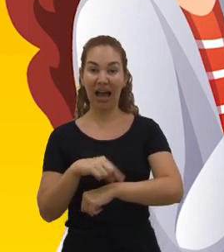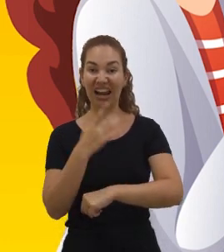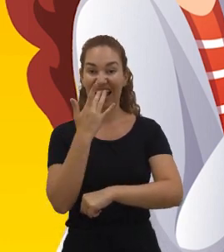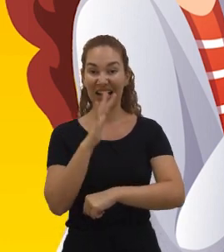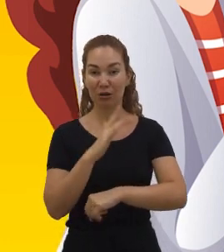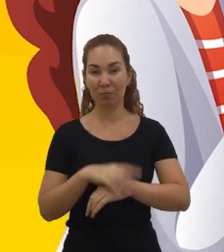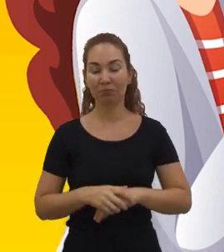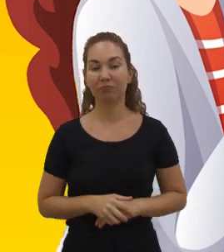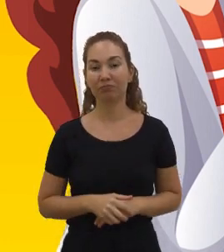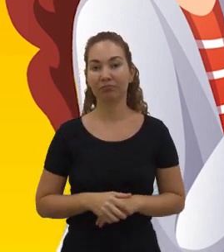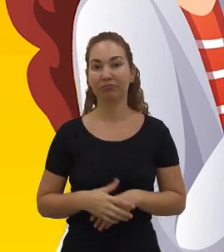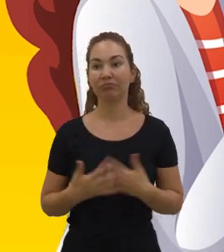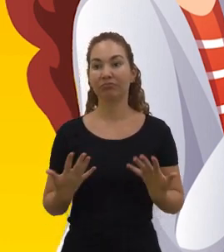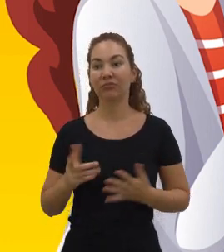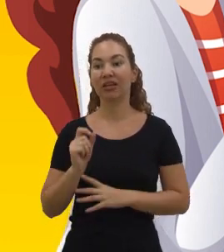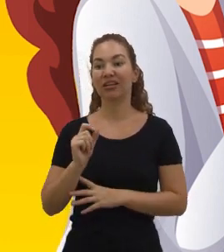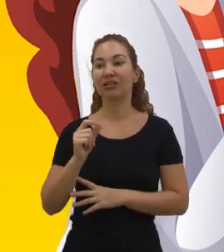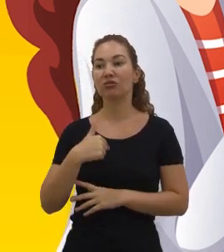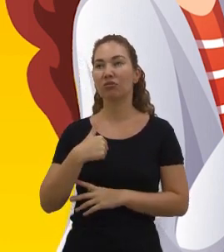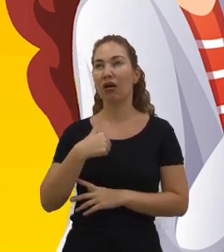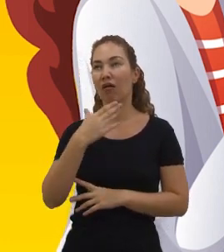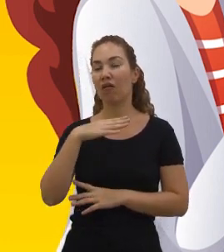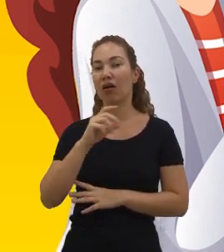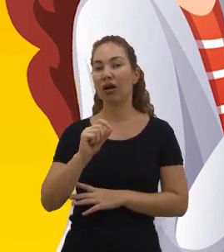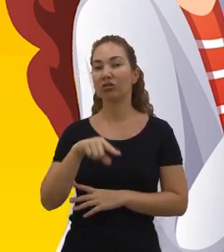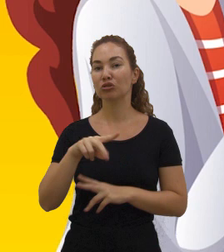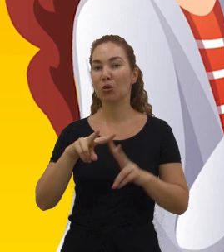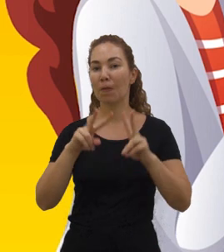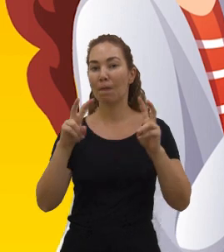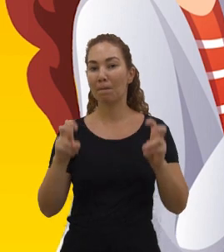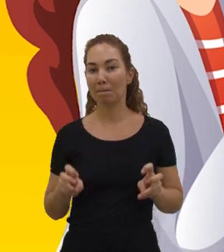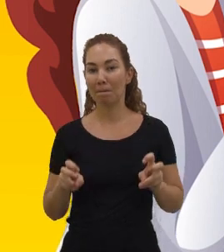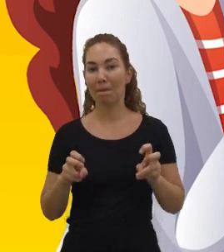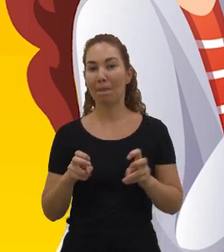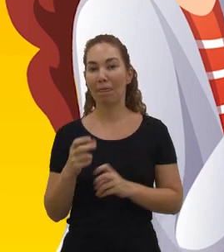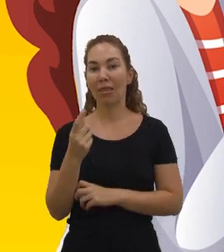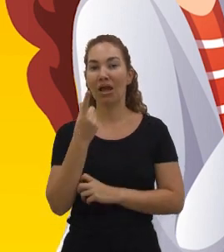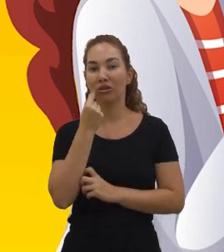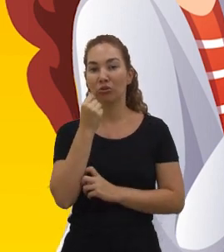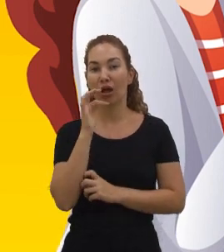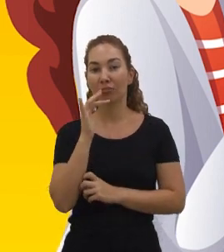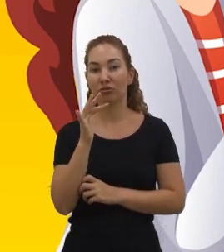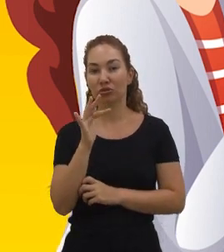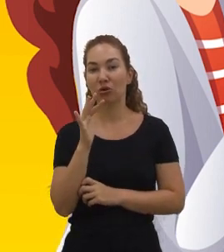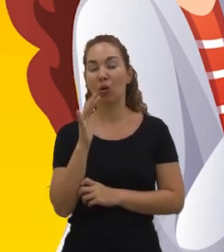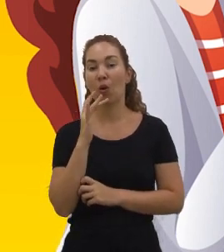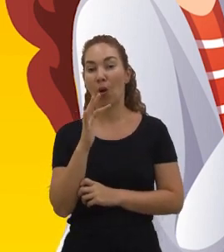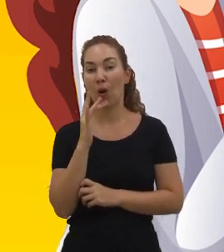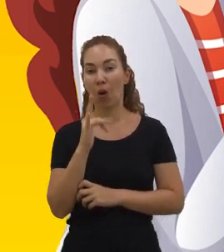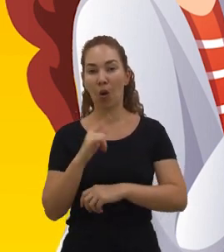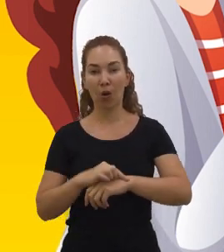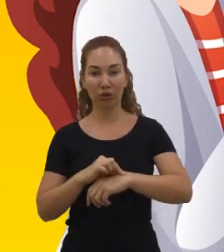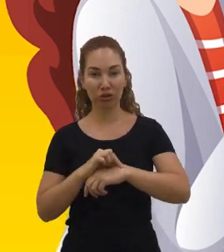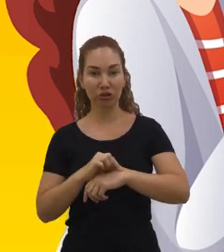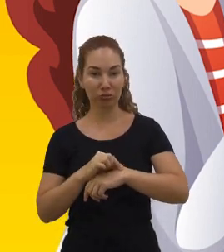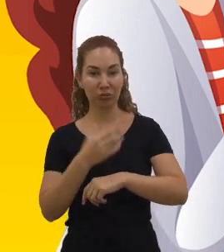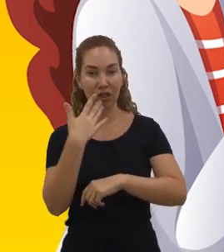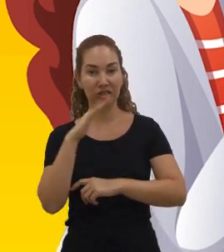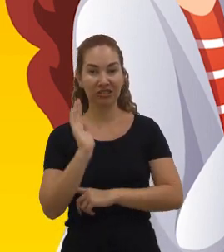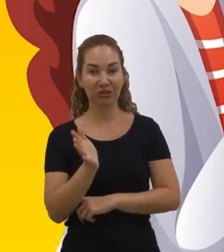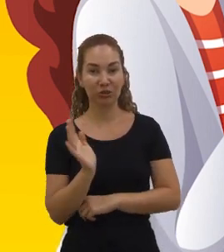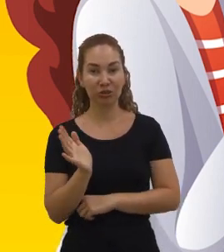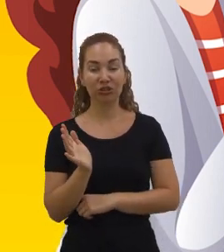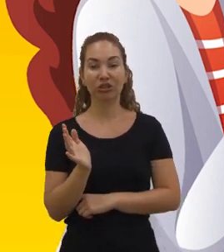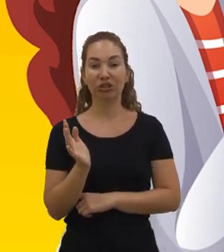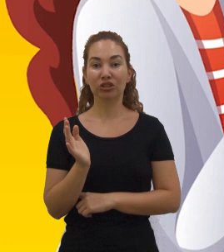entende? Gente, e se eu não tiver enganado, essa questão do lápis cor de pele, isso já foi. Não tenho certeza, tá? No que eu